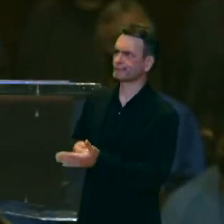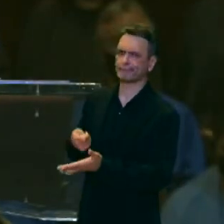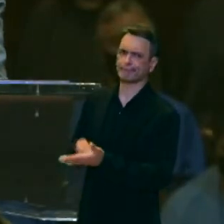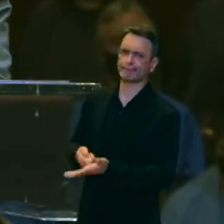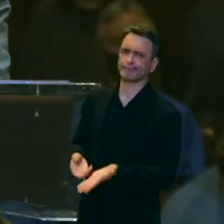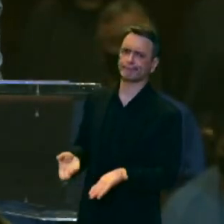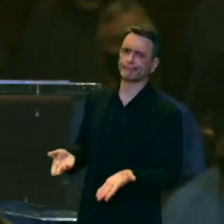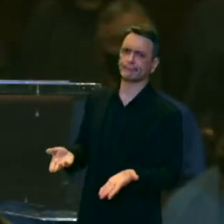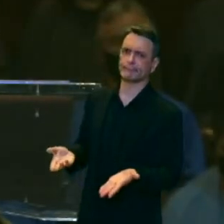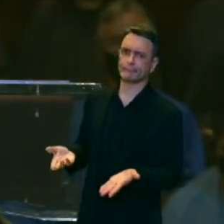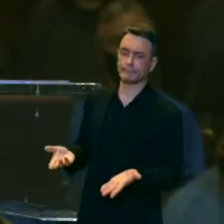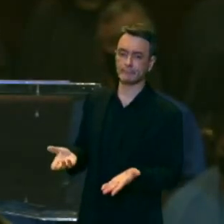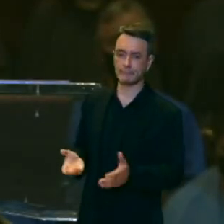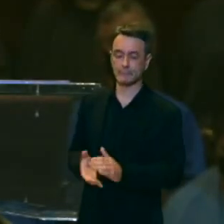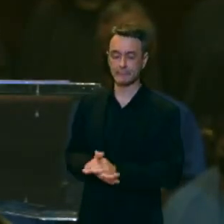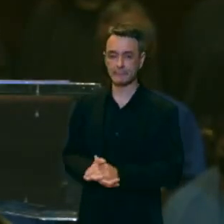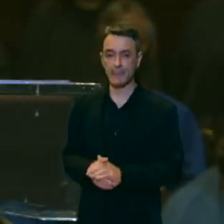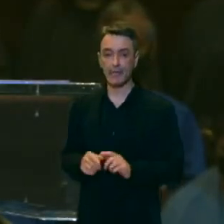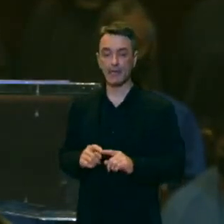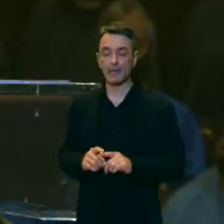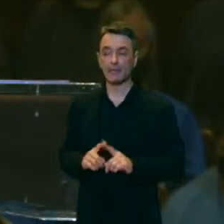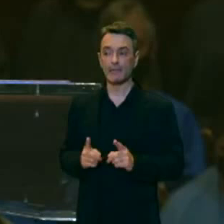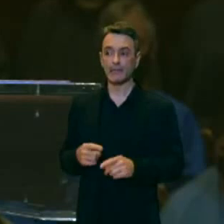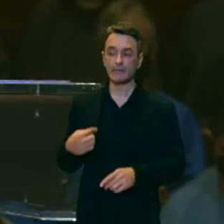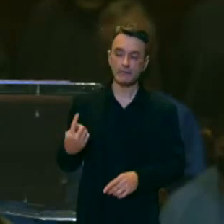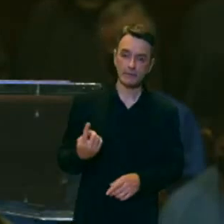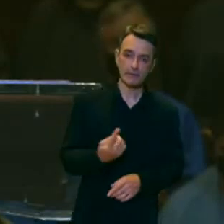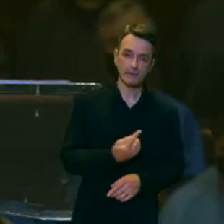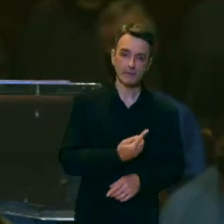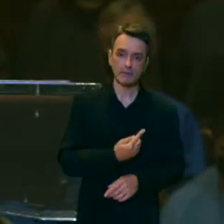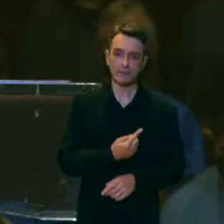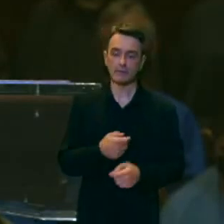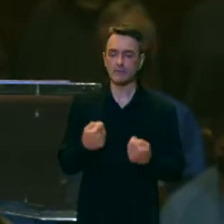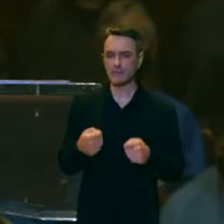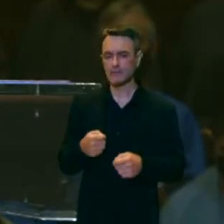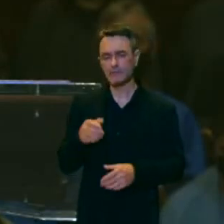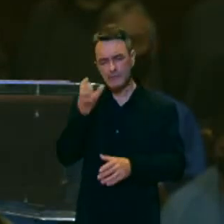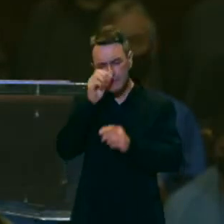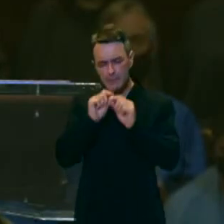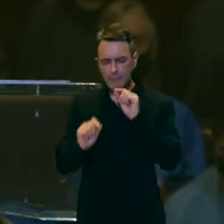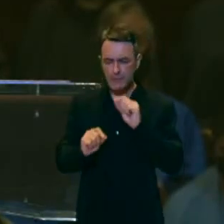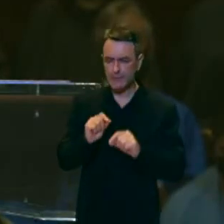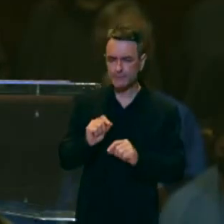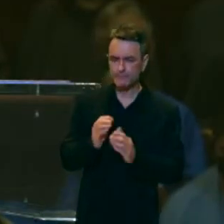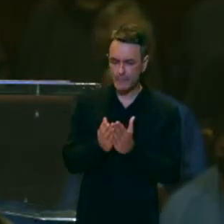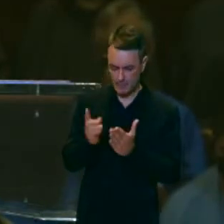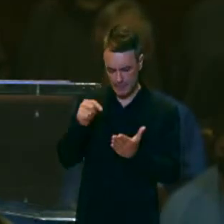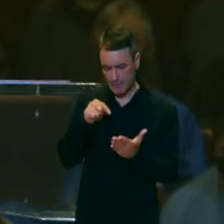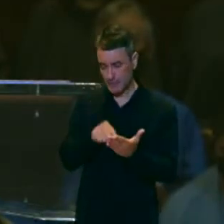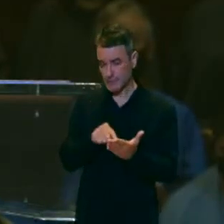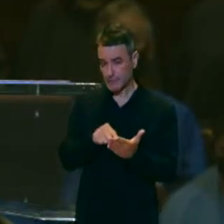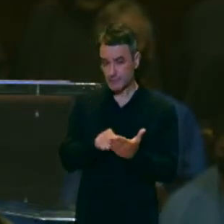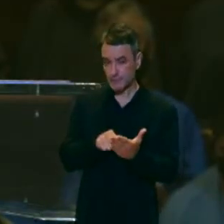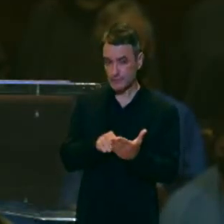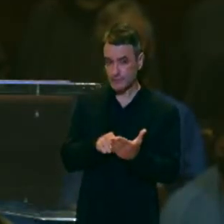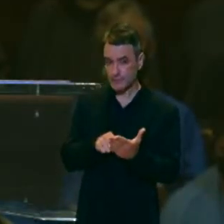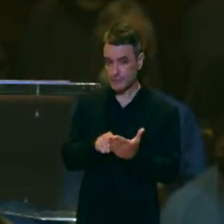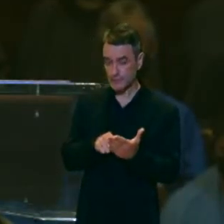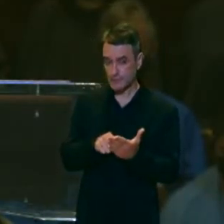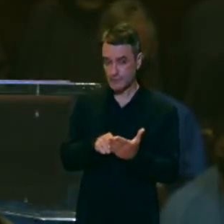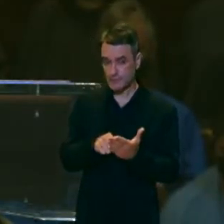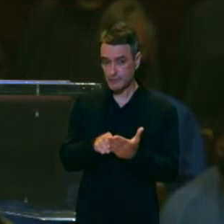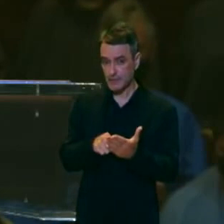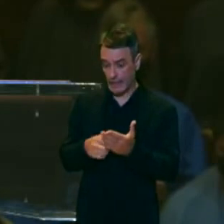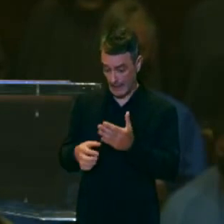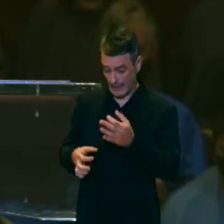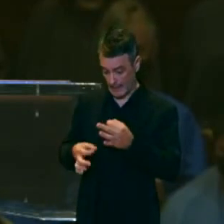Mas uma coisa a gente tem que aprender: é a palavra de Deus que julga as